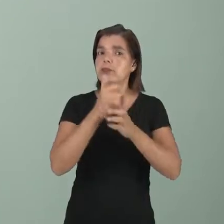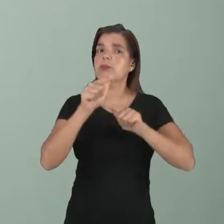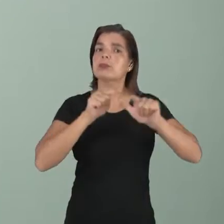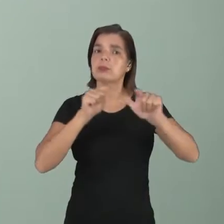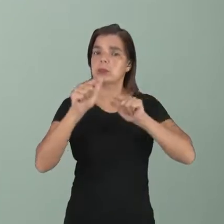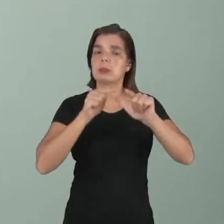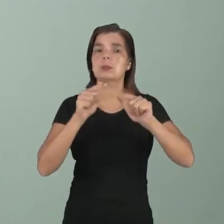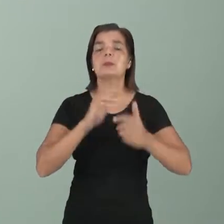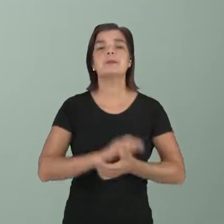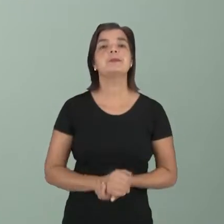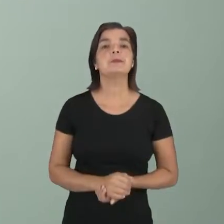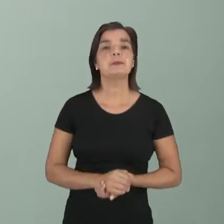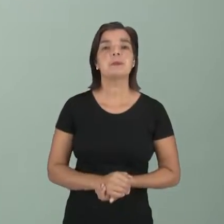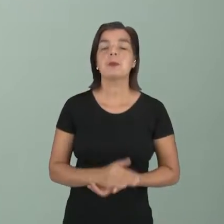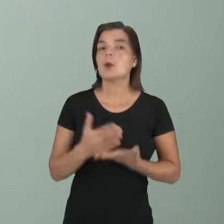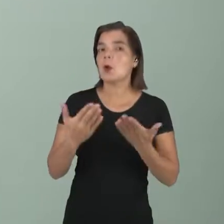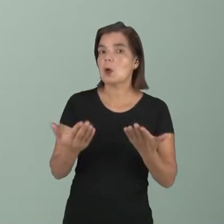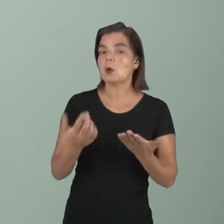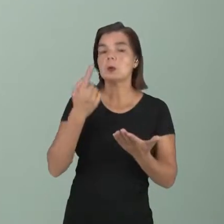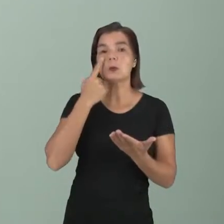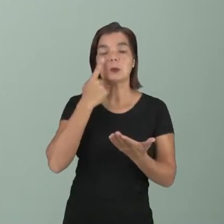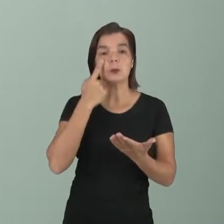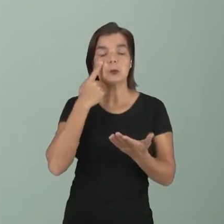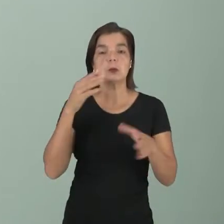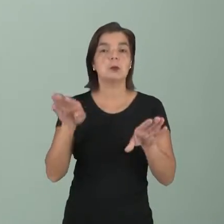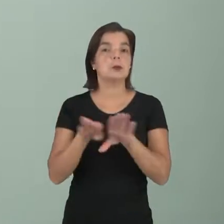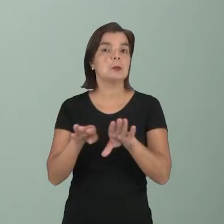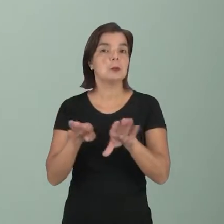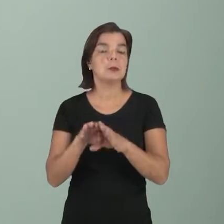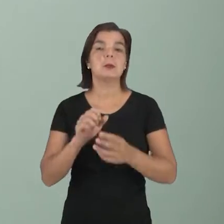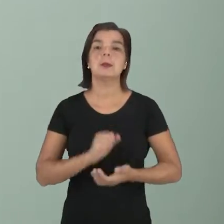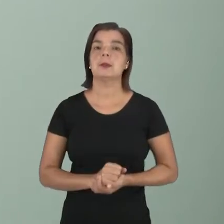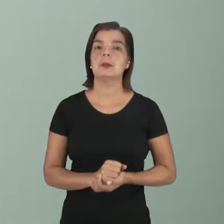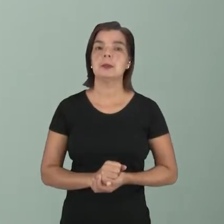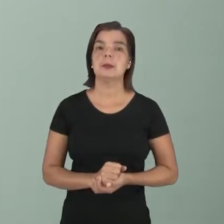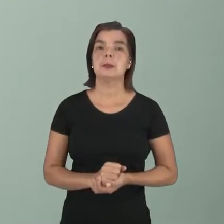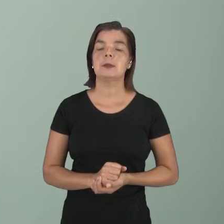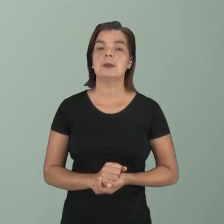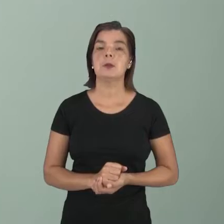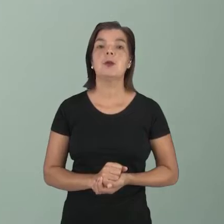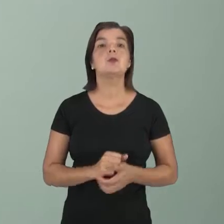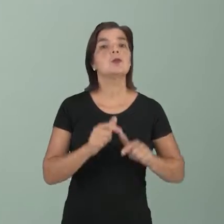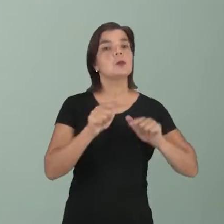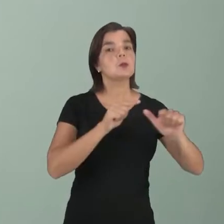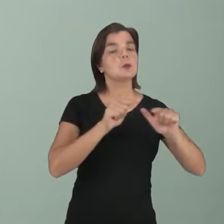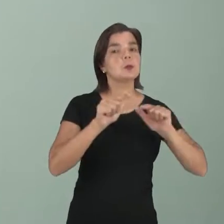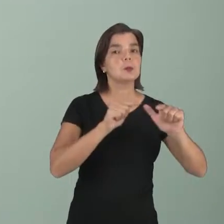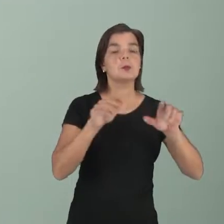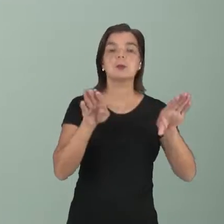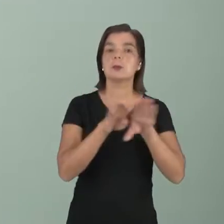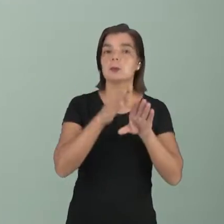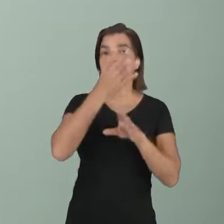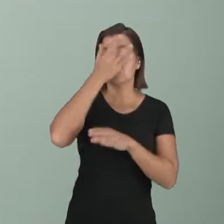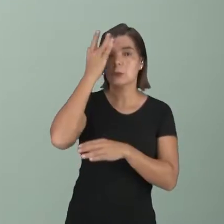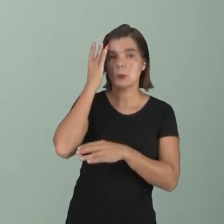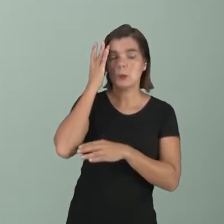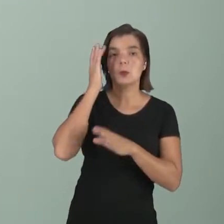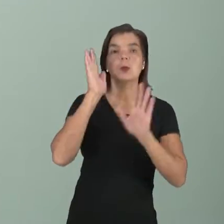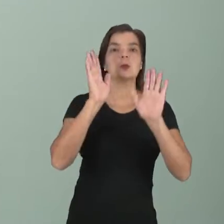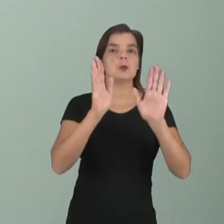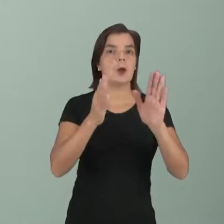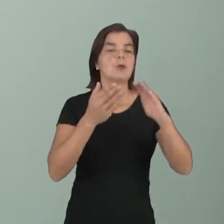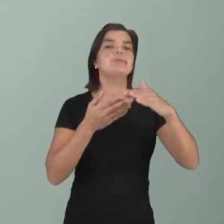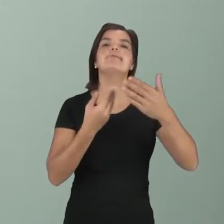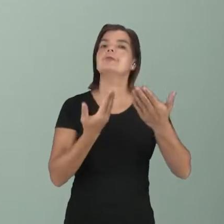de contrato, tá? E aí, quando nós falamos de emprego, nós estamos falando também das pessoas que